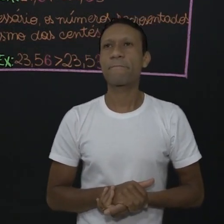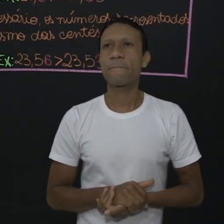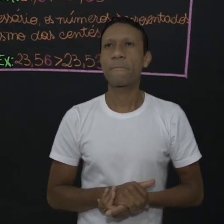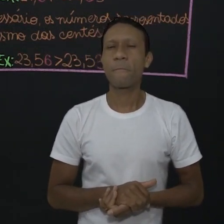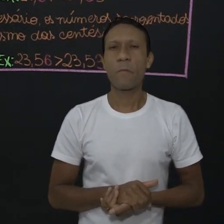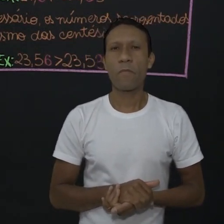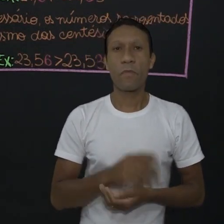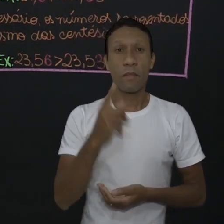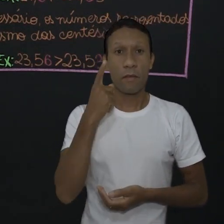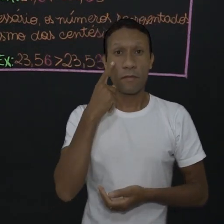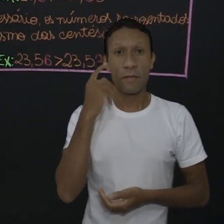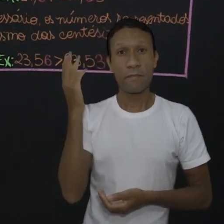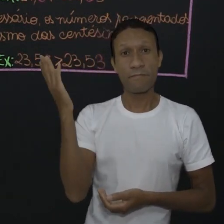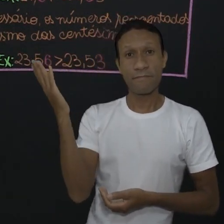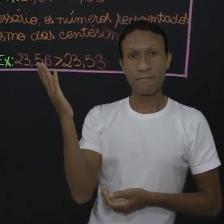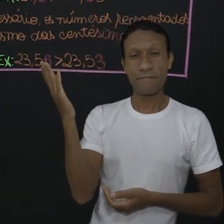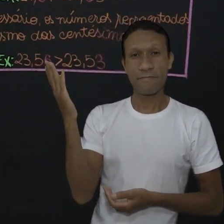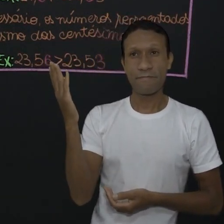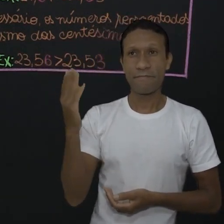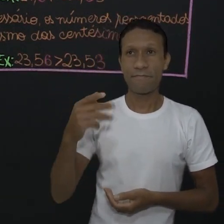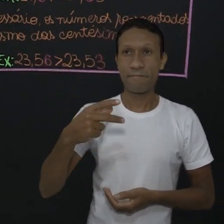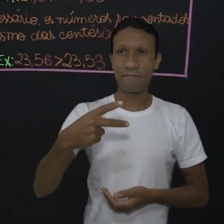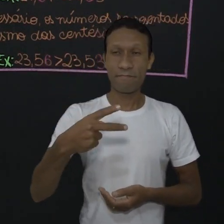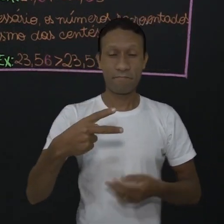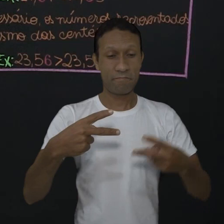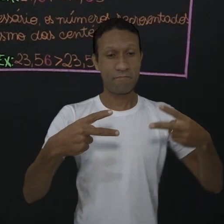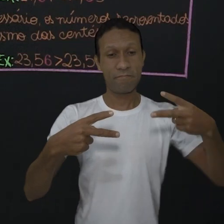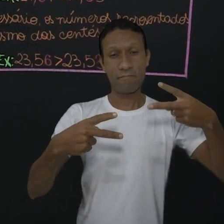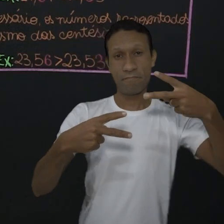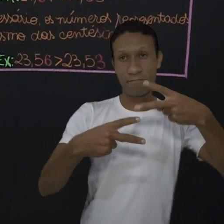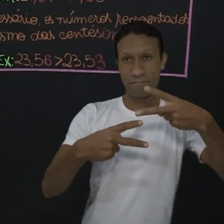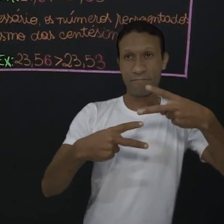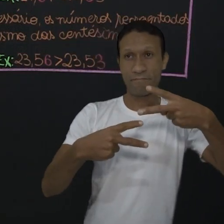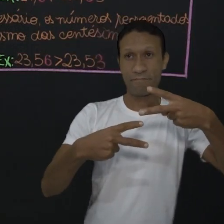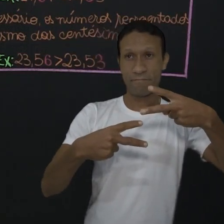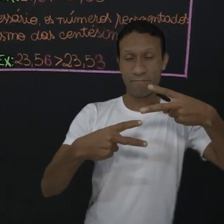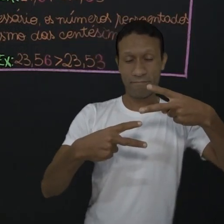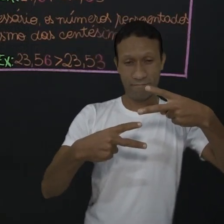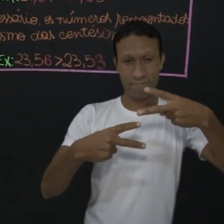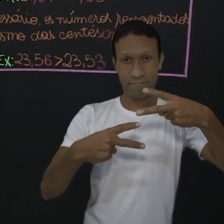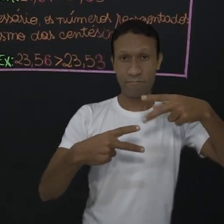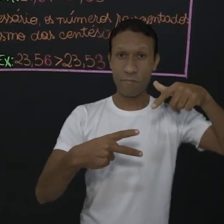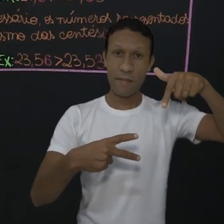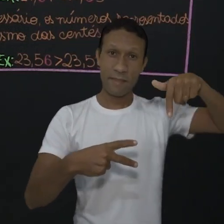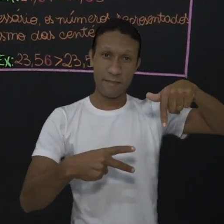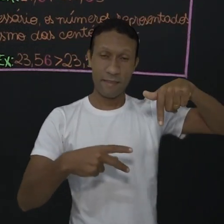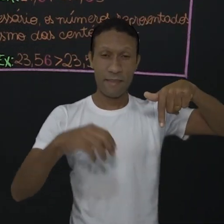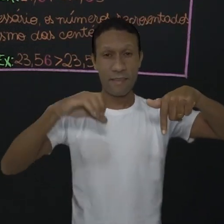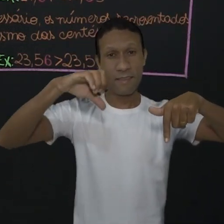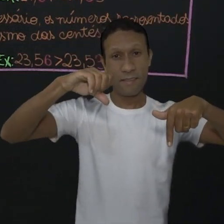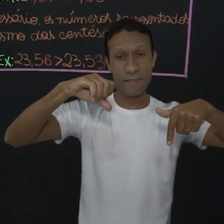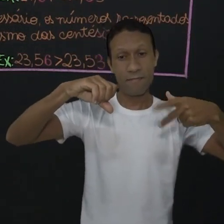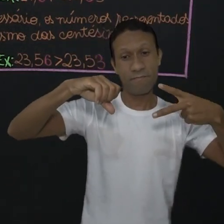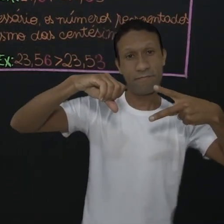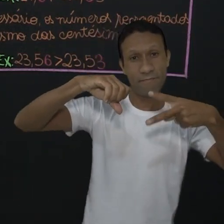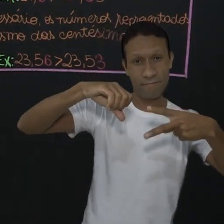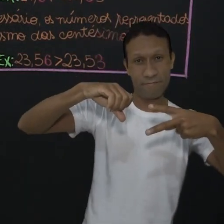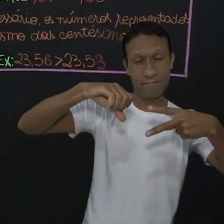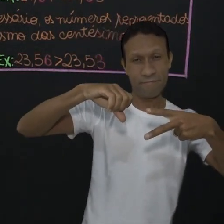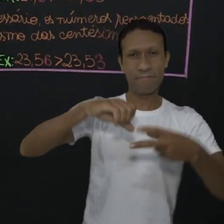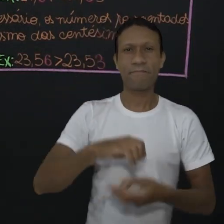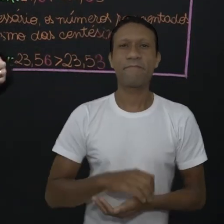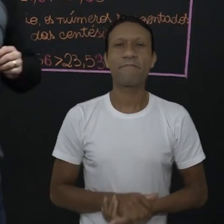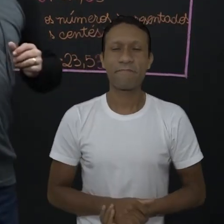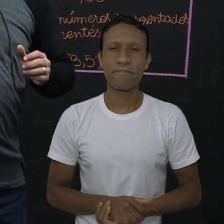9. Repara que a desigualdade, ó, é menor que. Então, 7 é menor que 9. Perfeito?